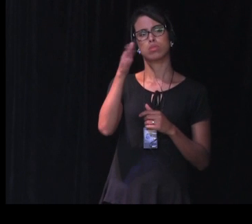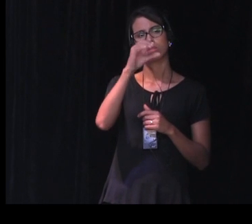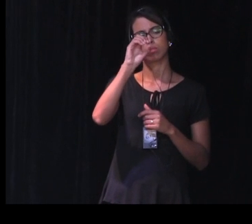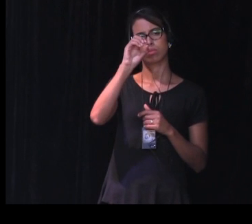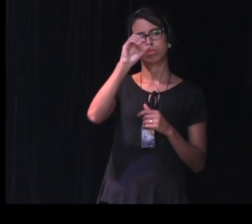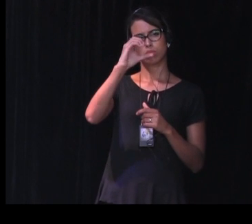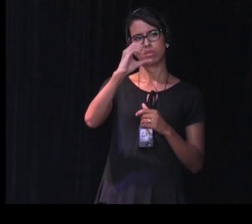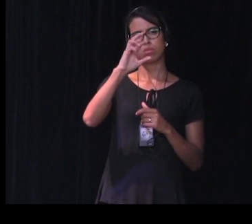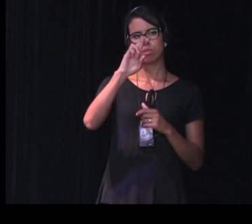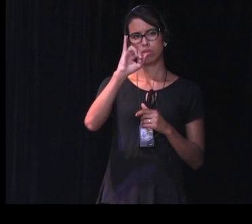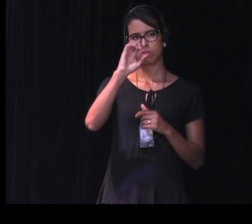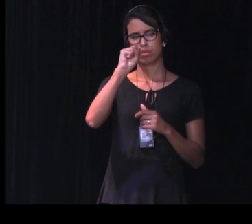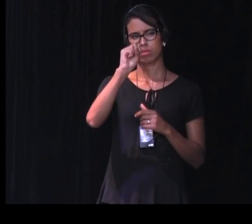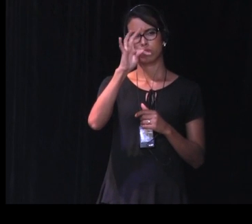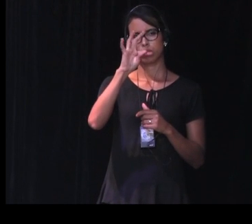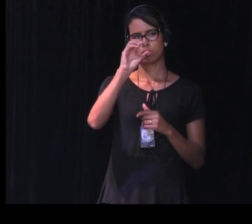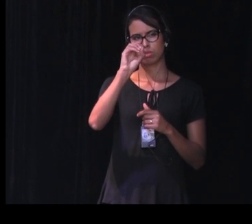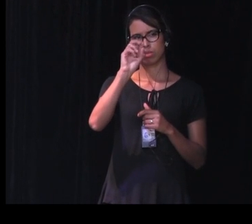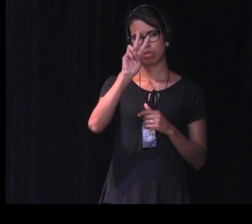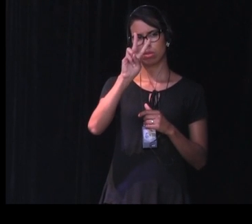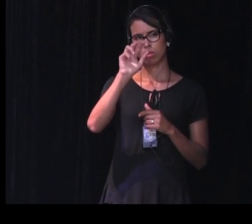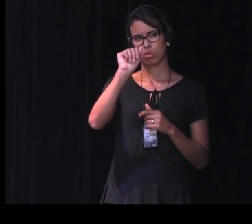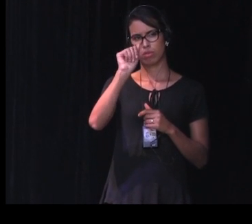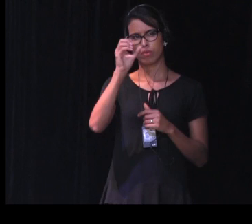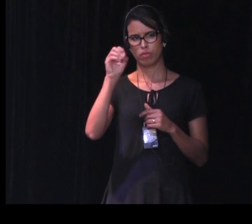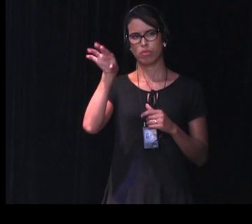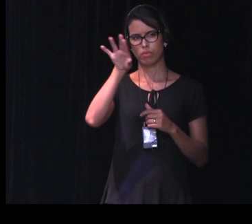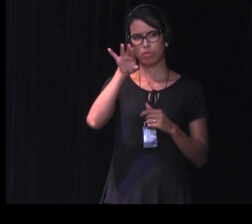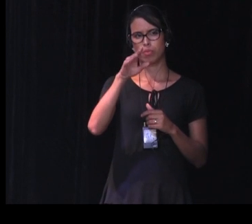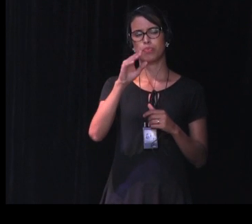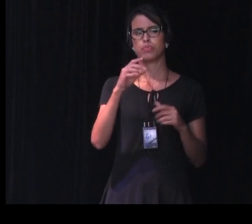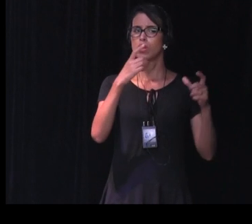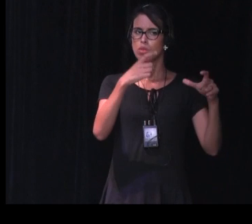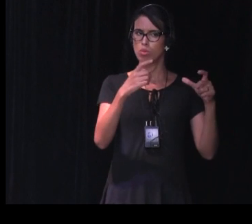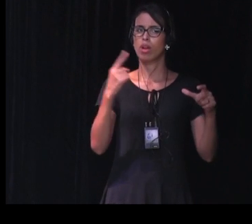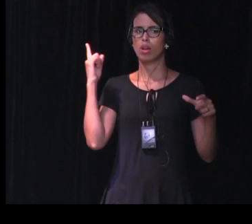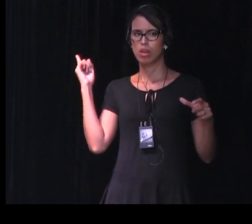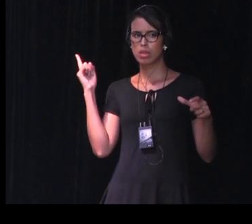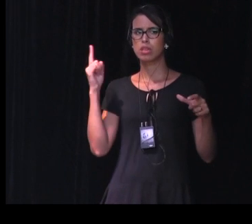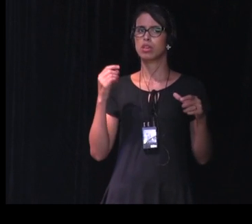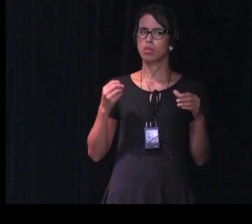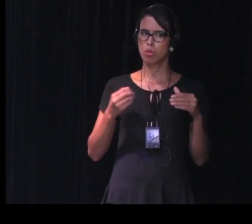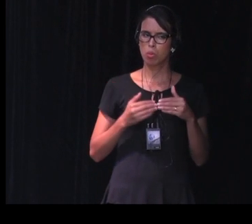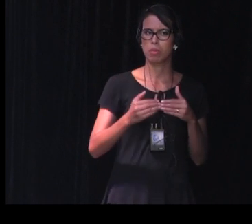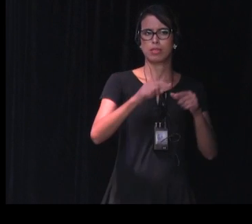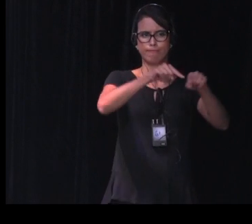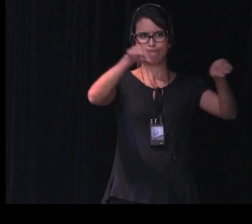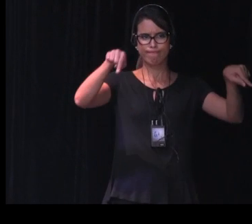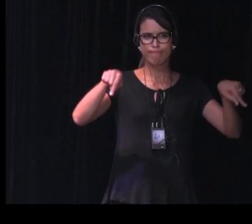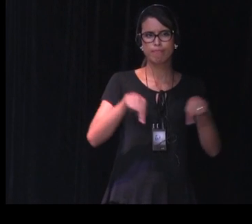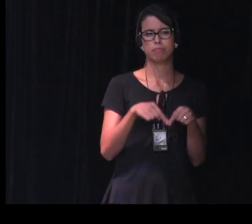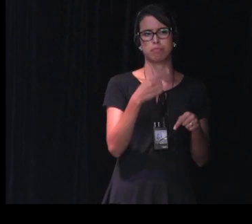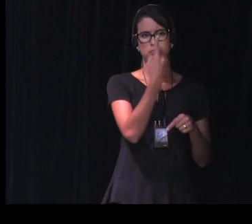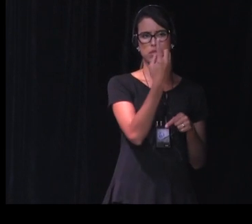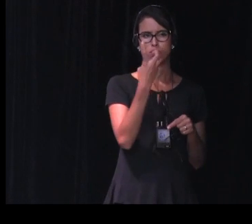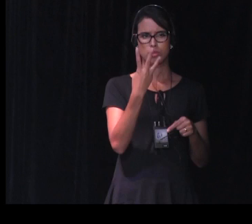chega a ter 1.200 ou